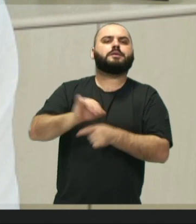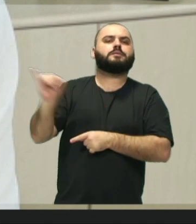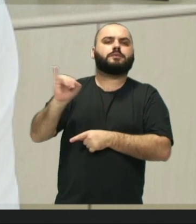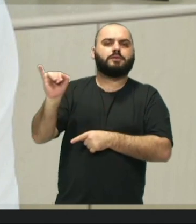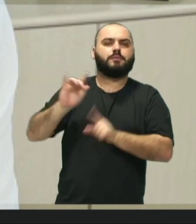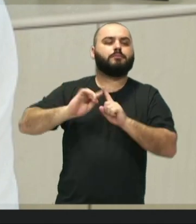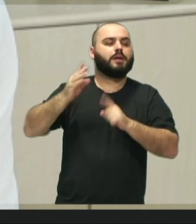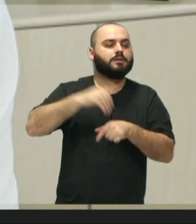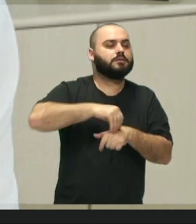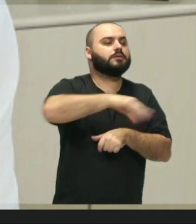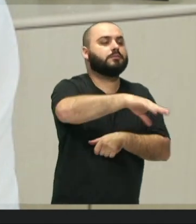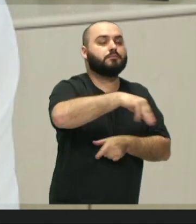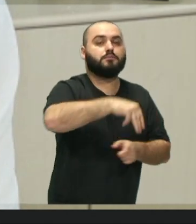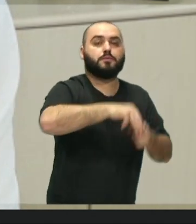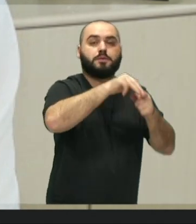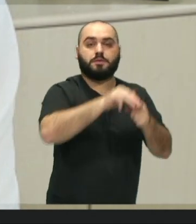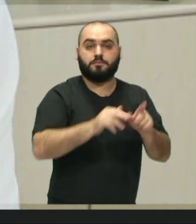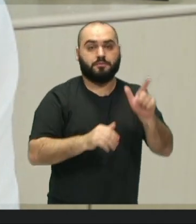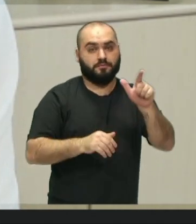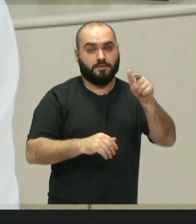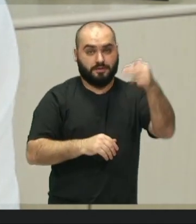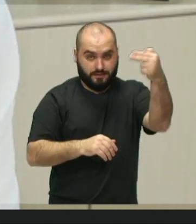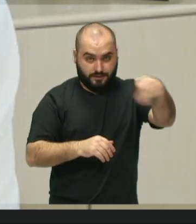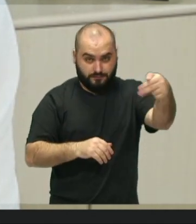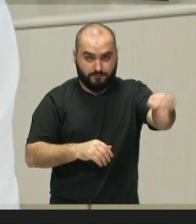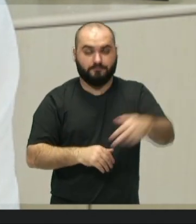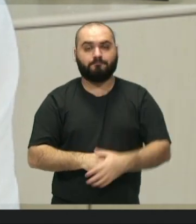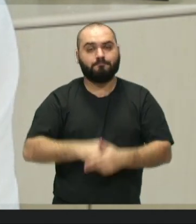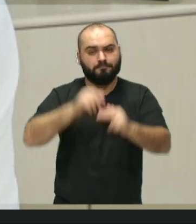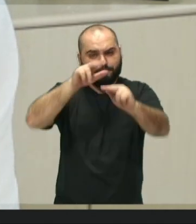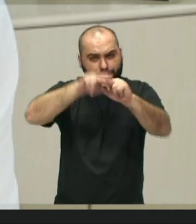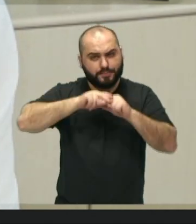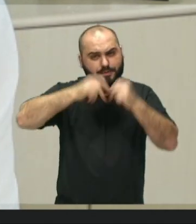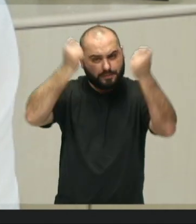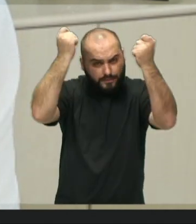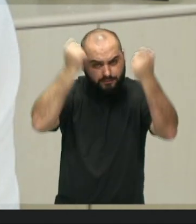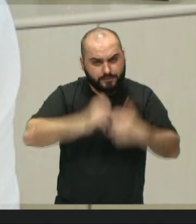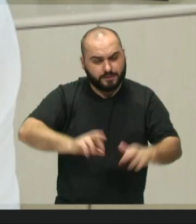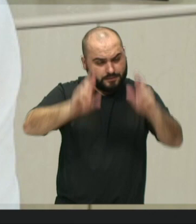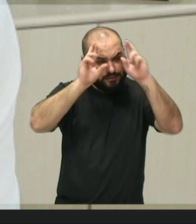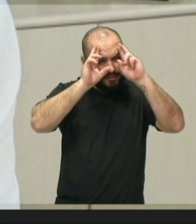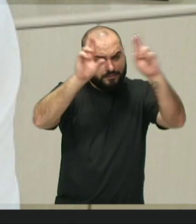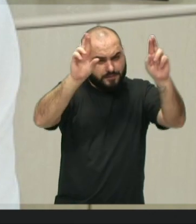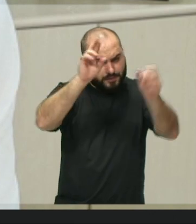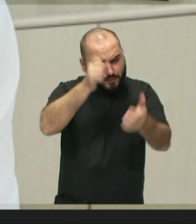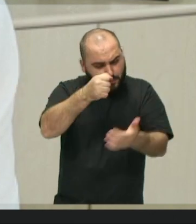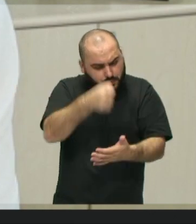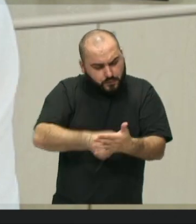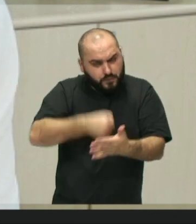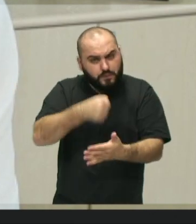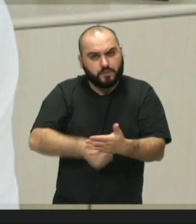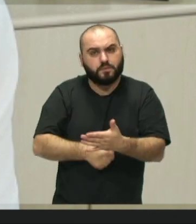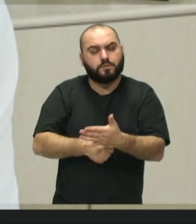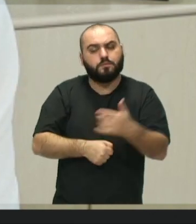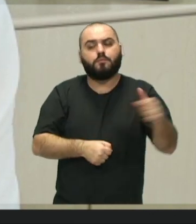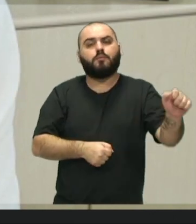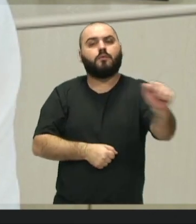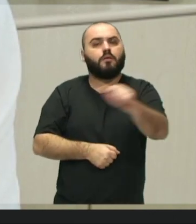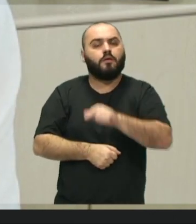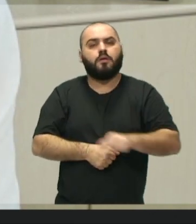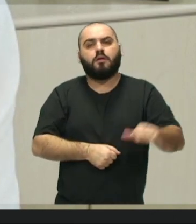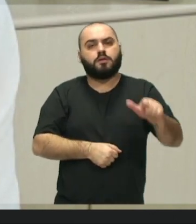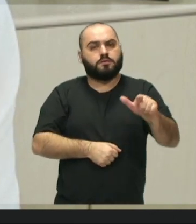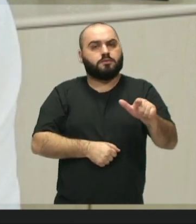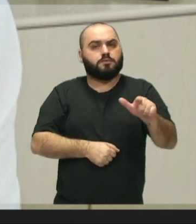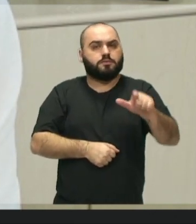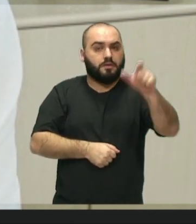ao município de Navegantes, e reafirmo aqui meu respeito e compromisso perante o Poder Legislativo, instituição essa